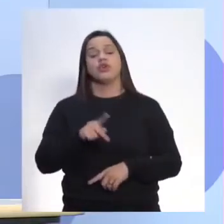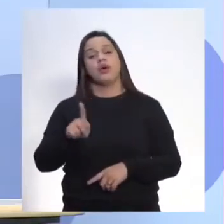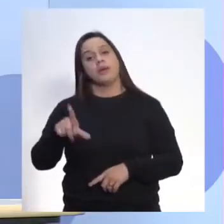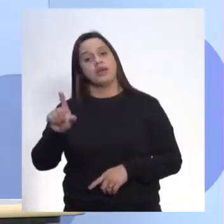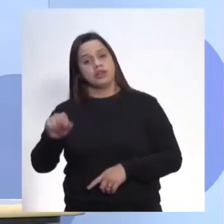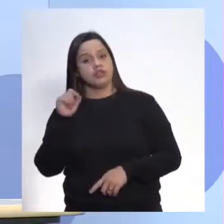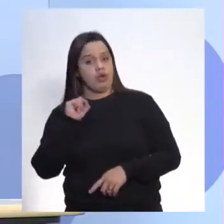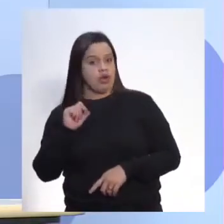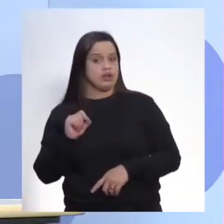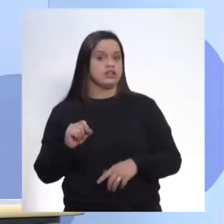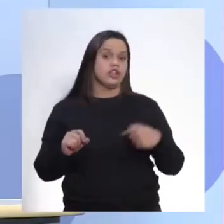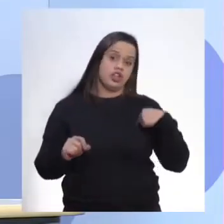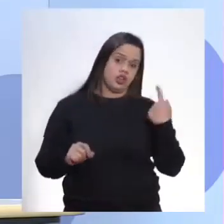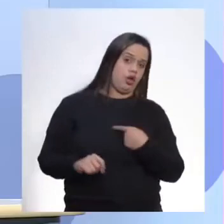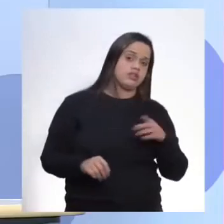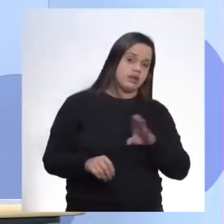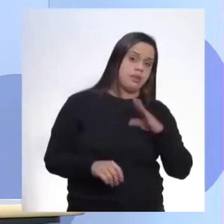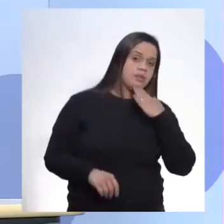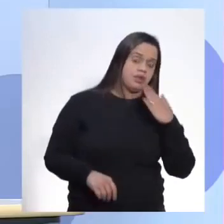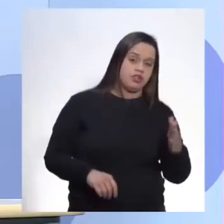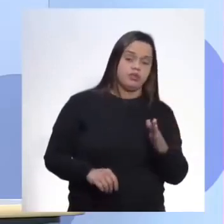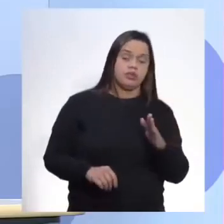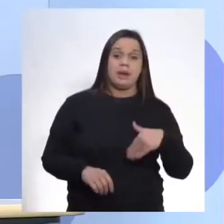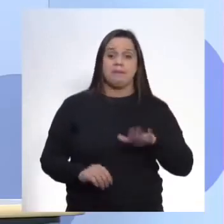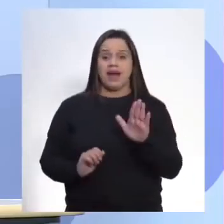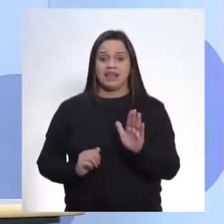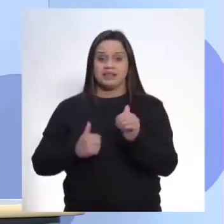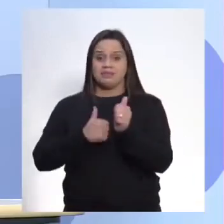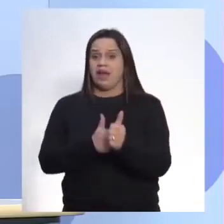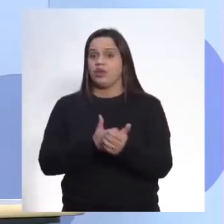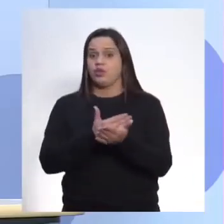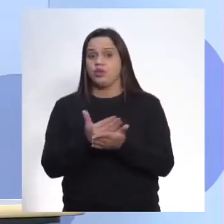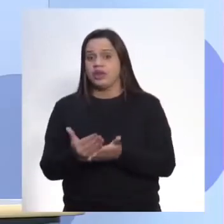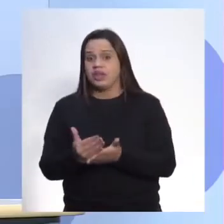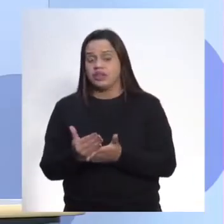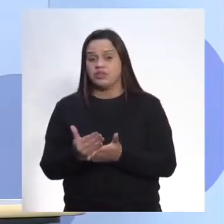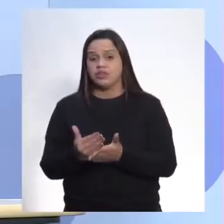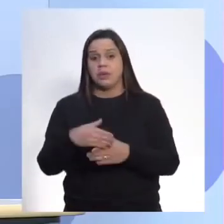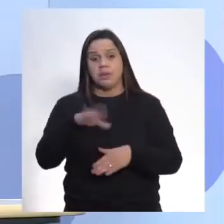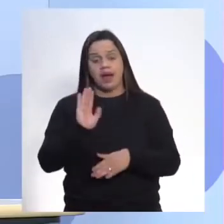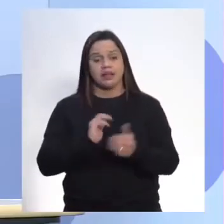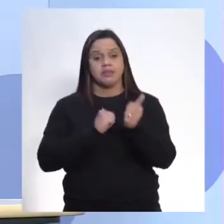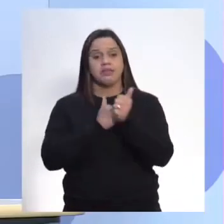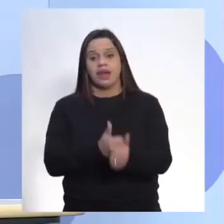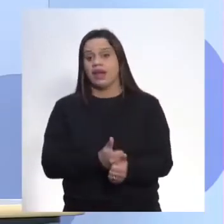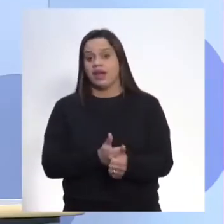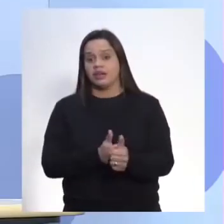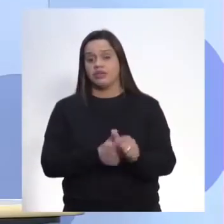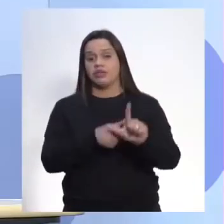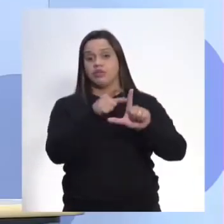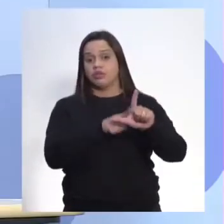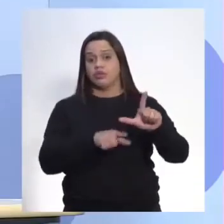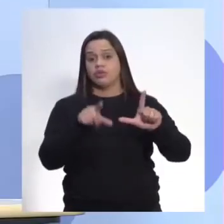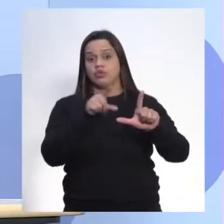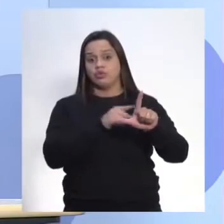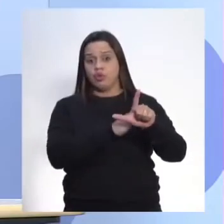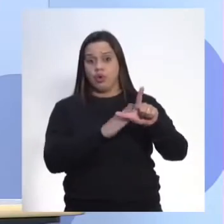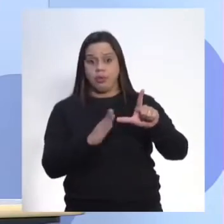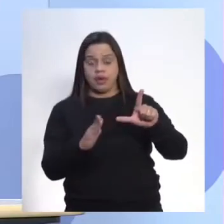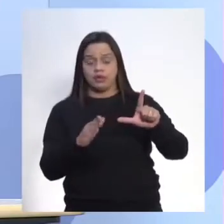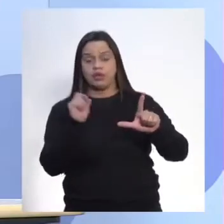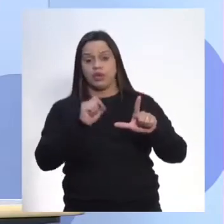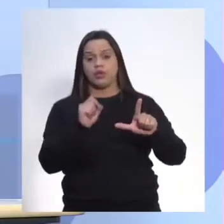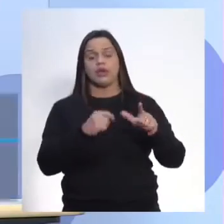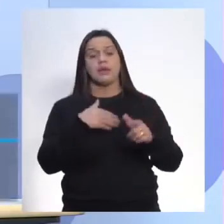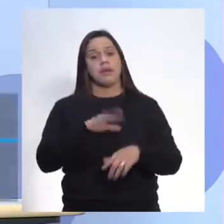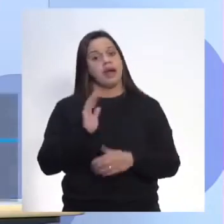também pedimos? Mais próximo do início do gráfico, ou seja, mais próximo da origem, né, Osmar? É isso aí. Então, mais